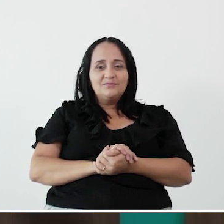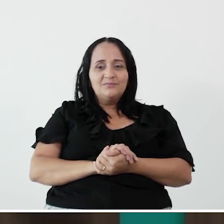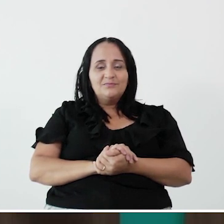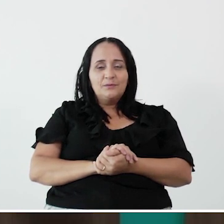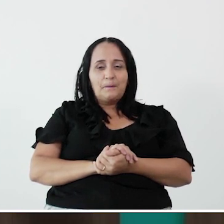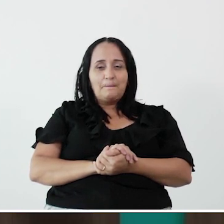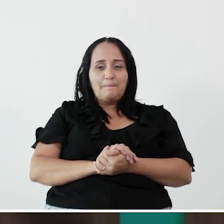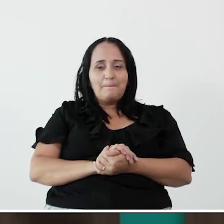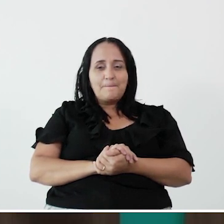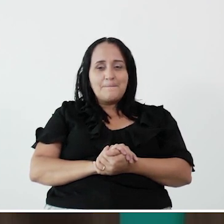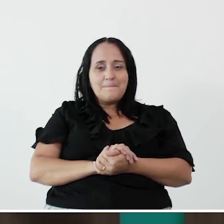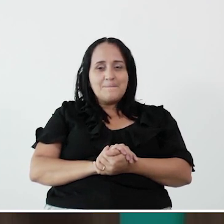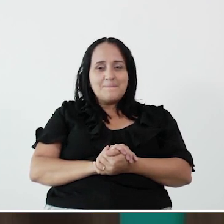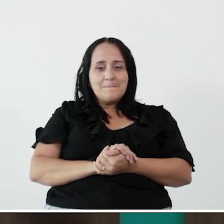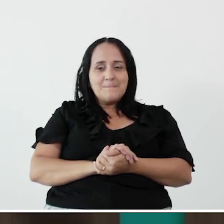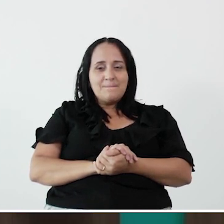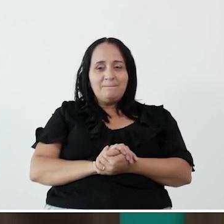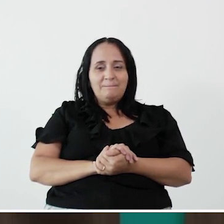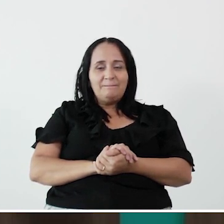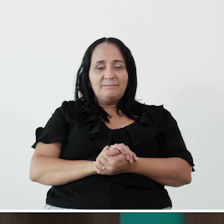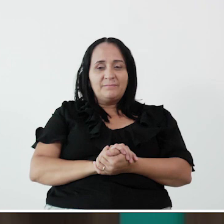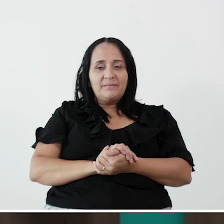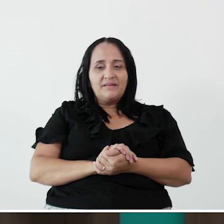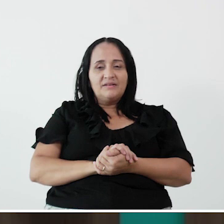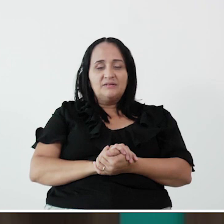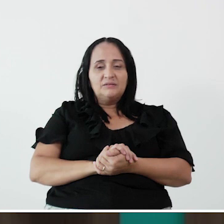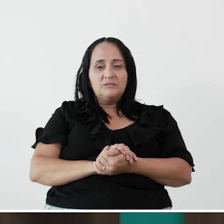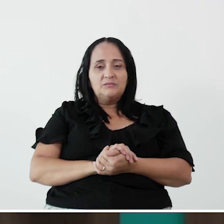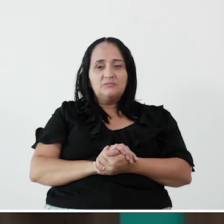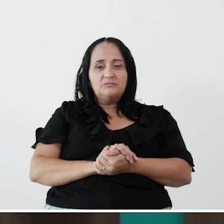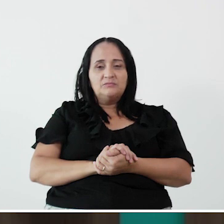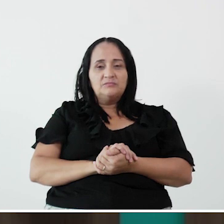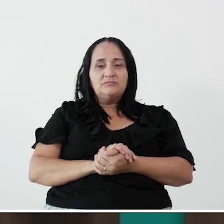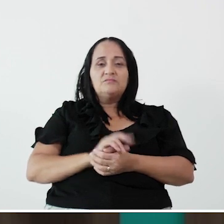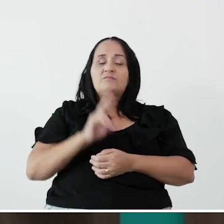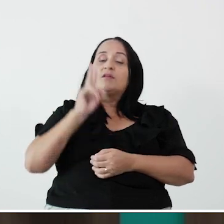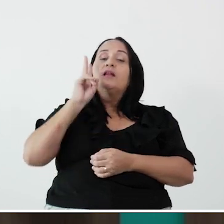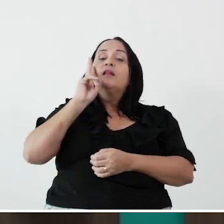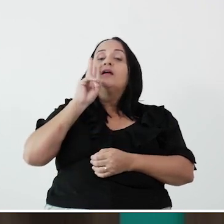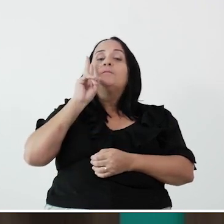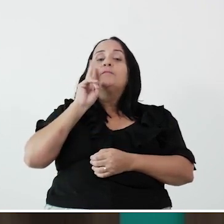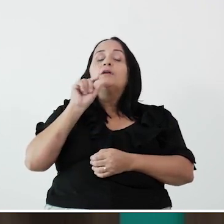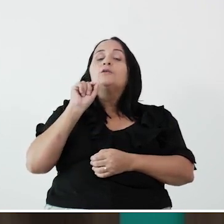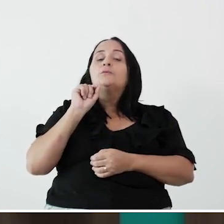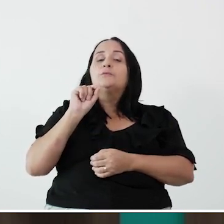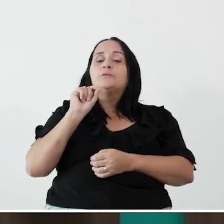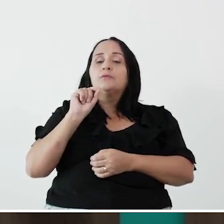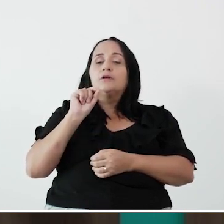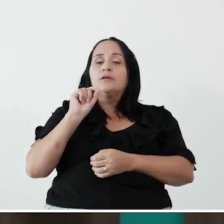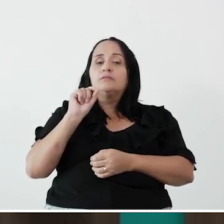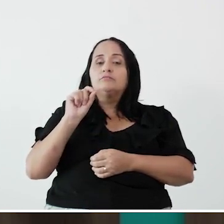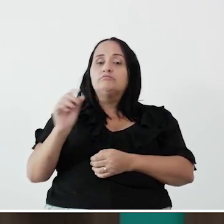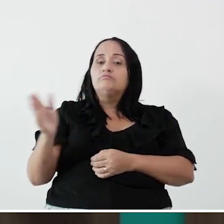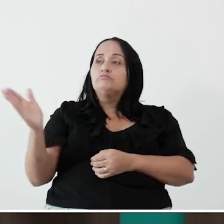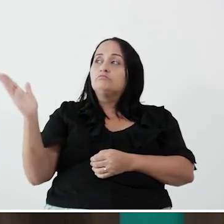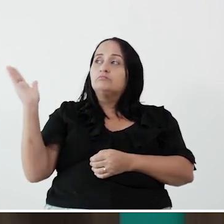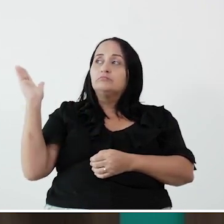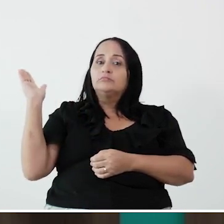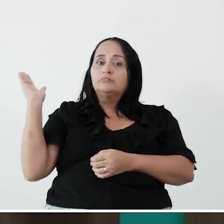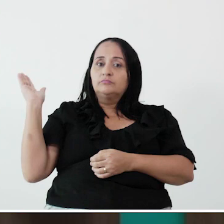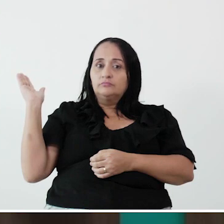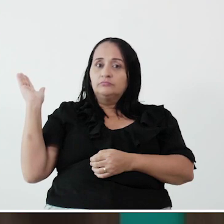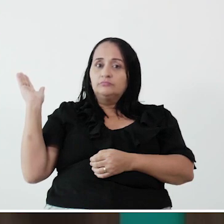menos 4, menos 5, menos 6, menos 7. Lembrando que uma reta, ela é